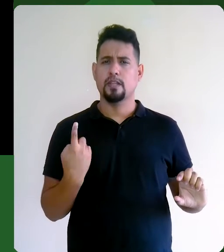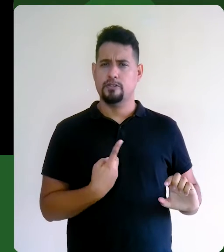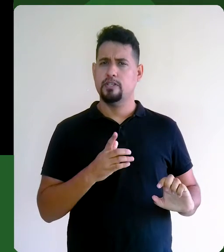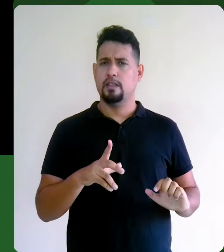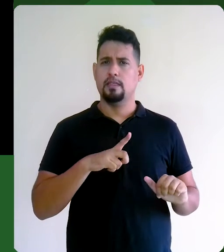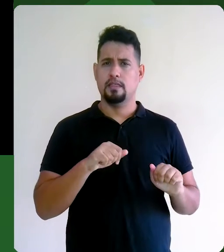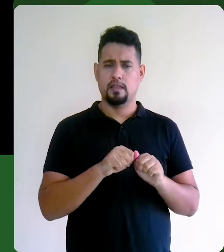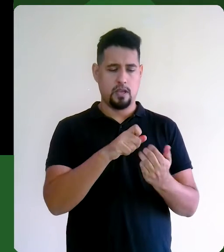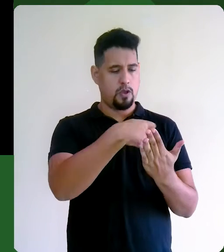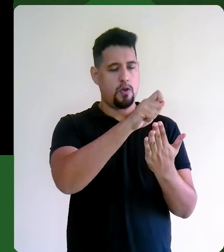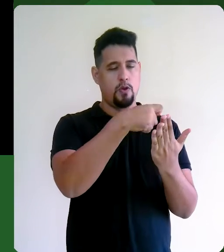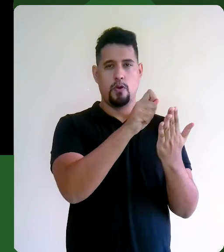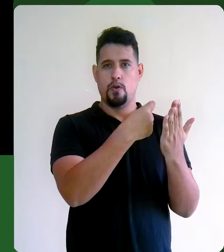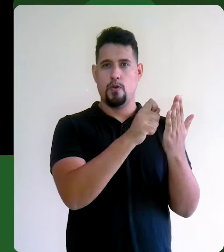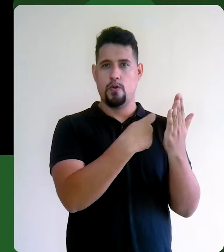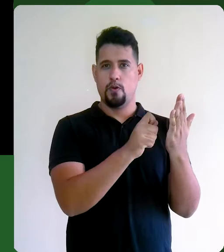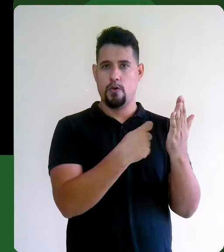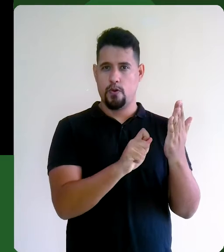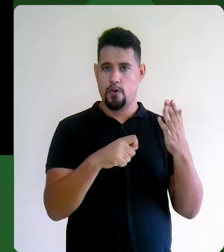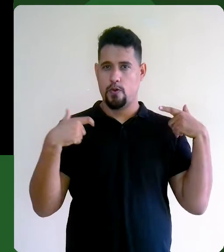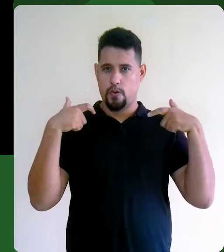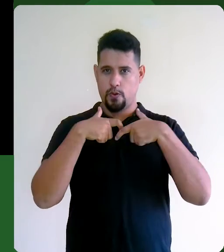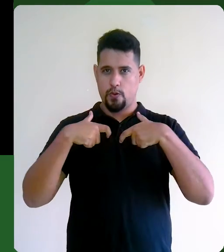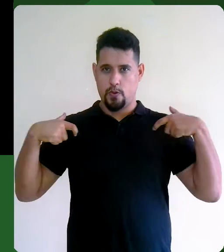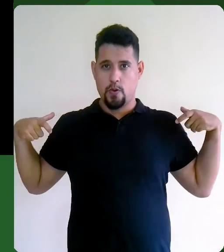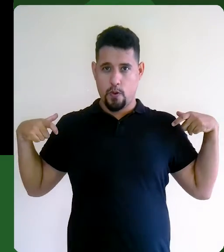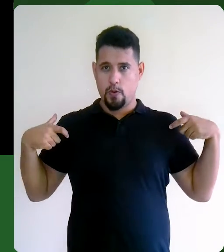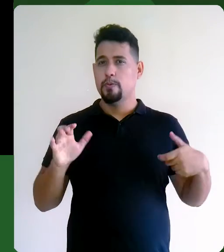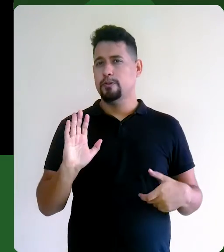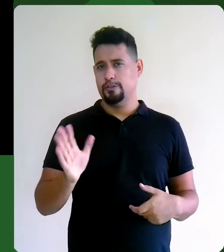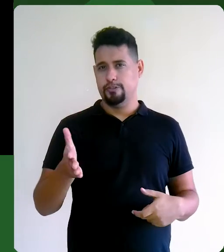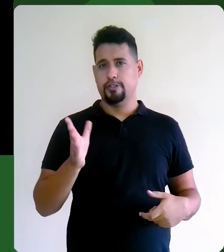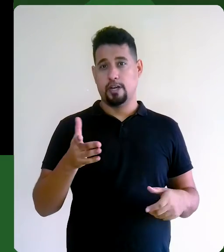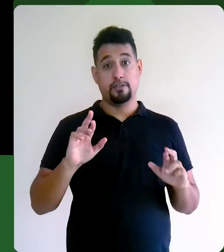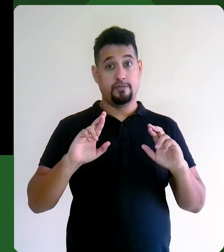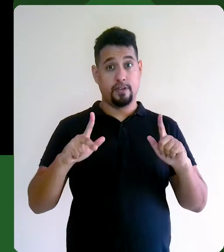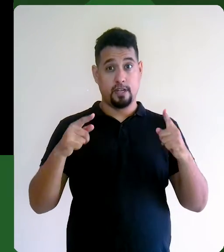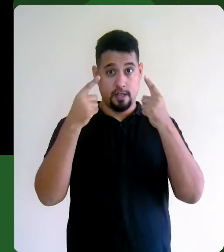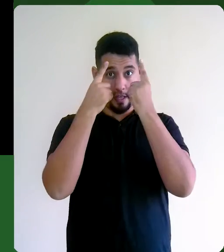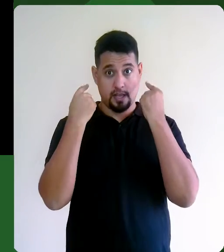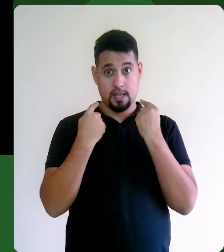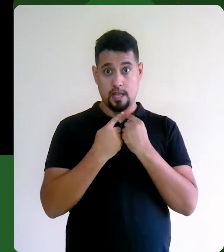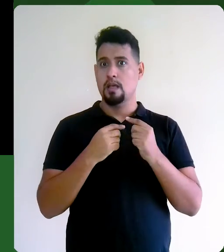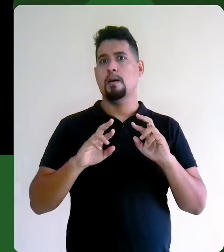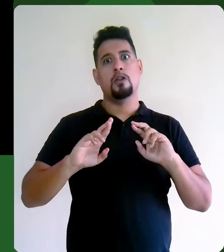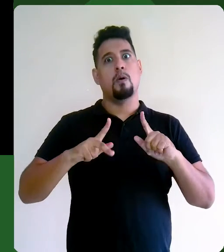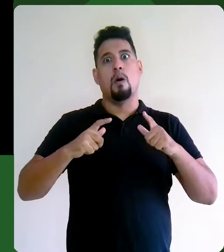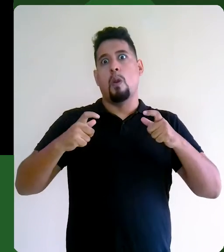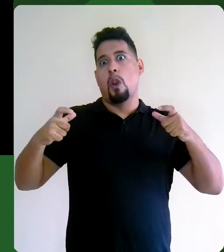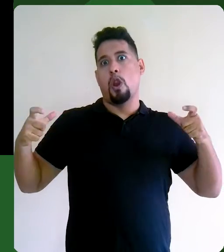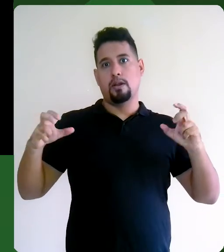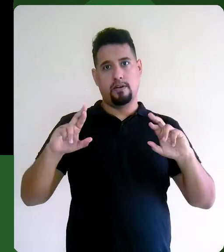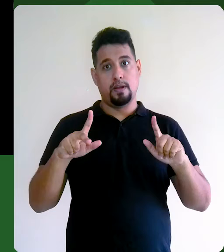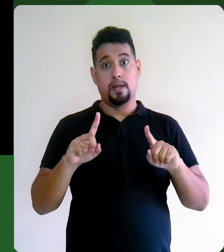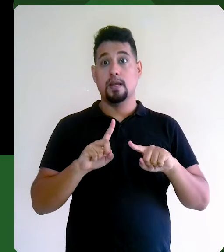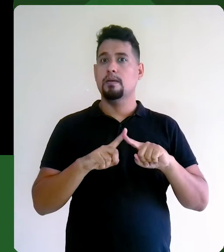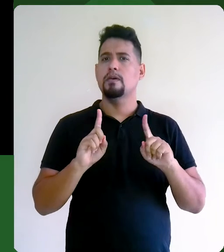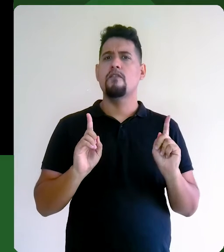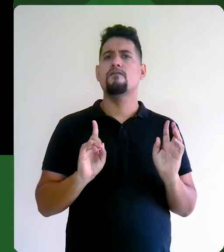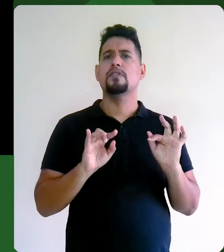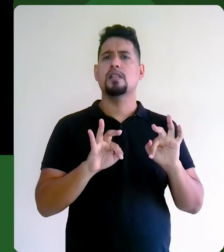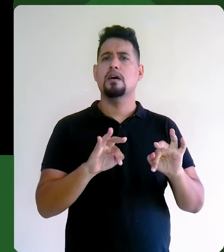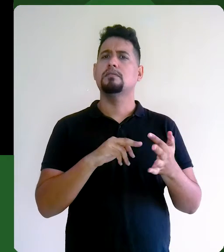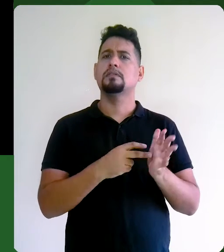Então, nós já vamos ter aqui um croquis com o ombro mais largo do que a cabeça, mas nem tanto, né?